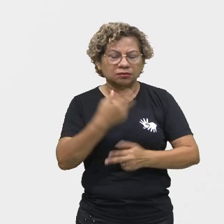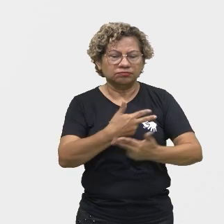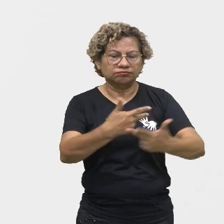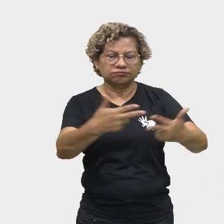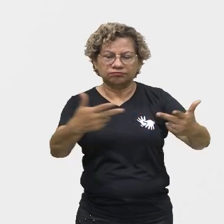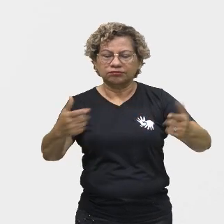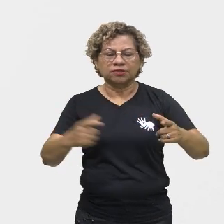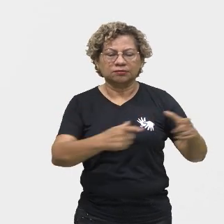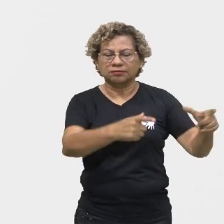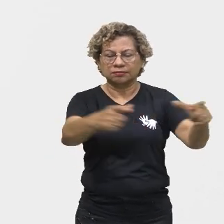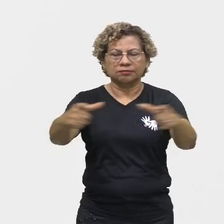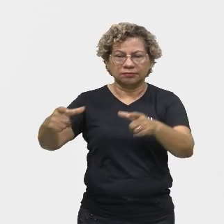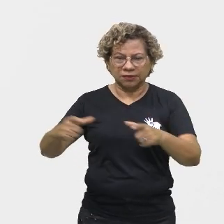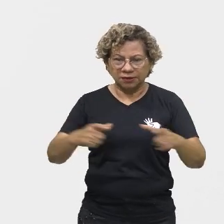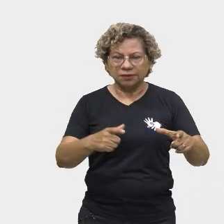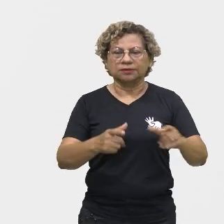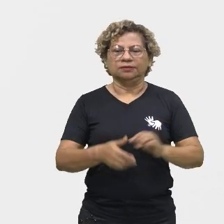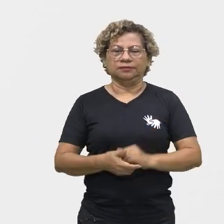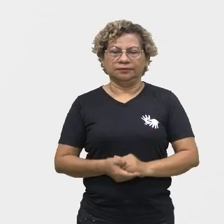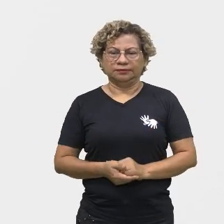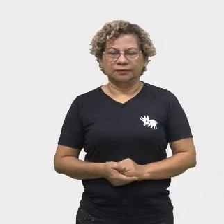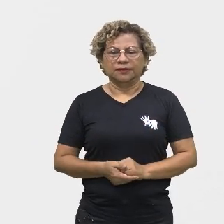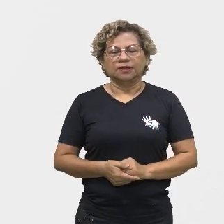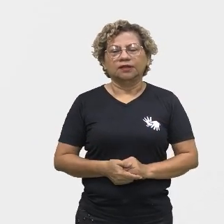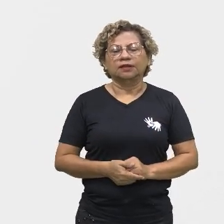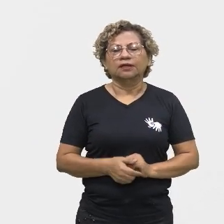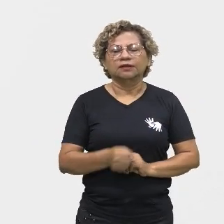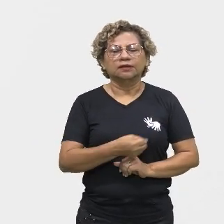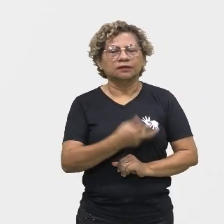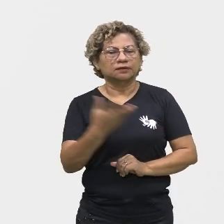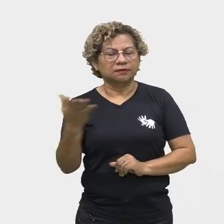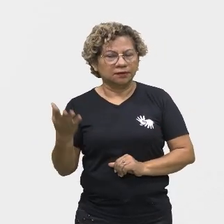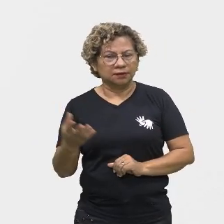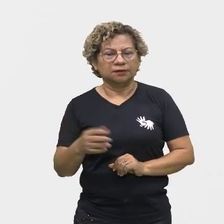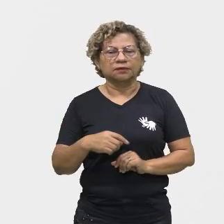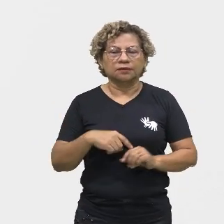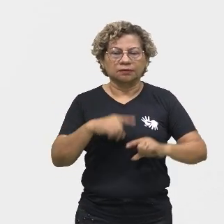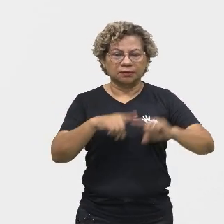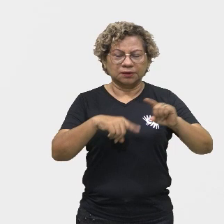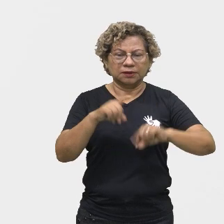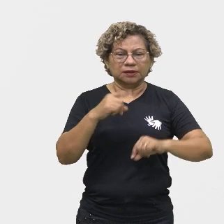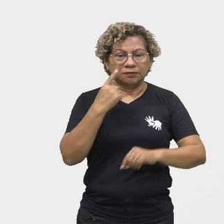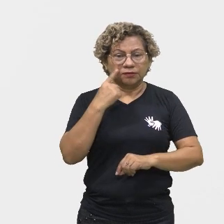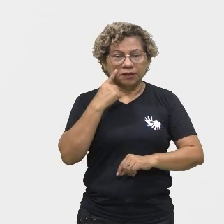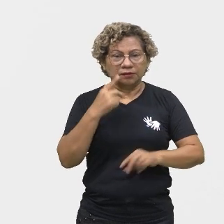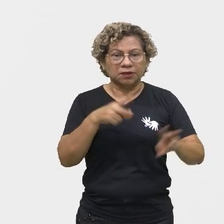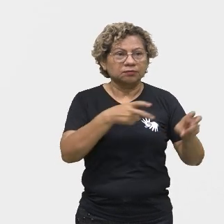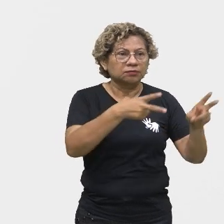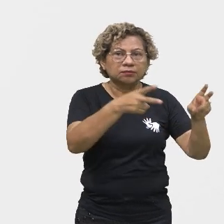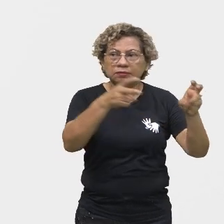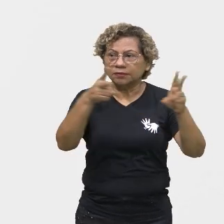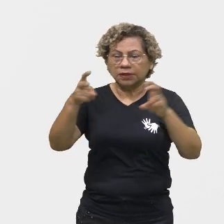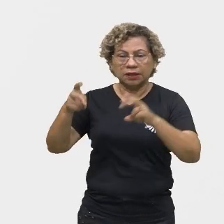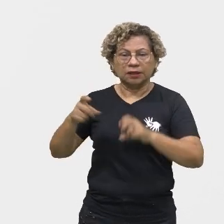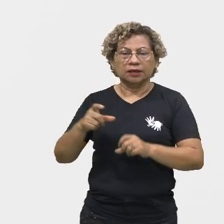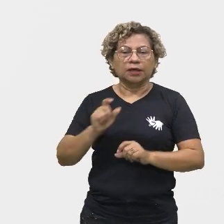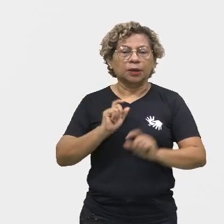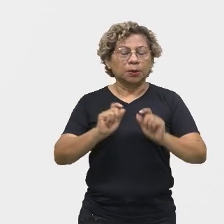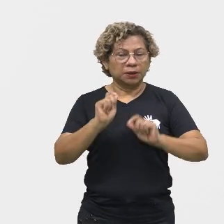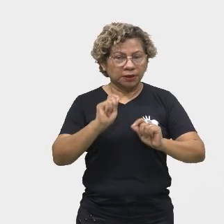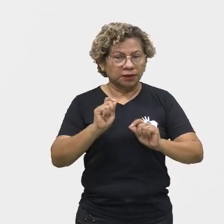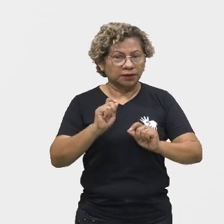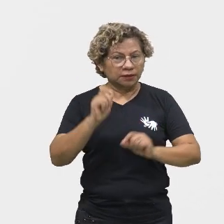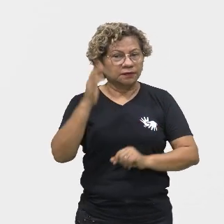diversos locais, constituindo vários objetos. Se olharmos ao nosso redor, verificamos que